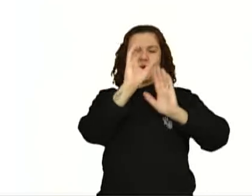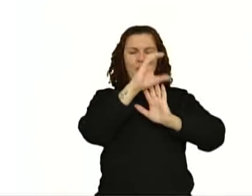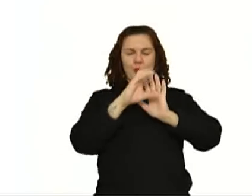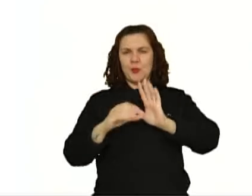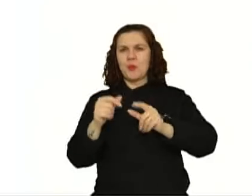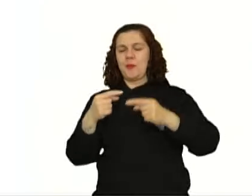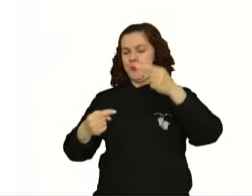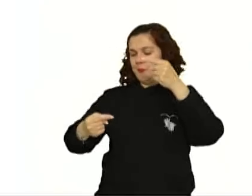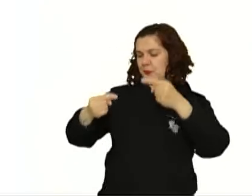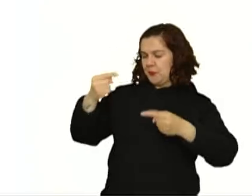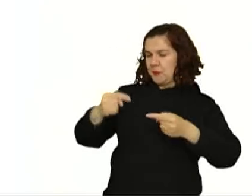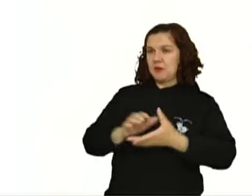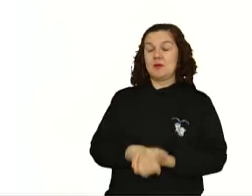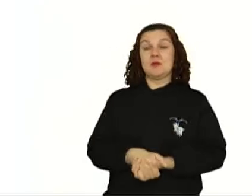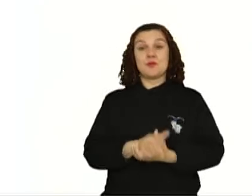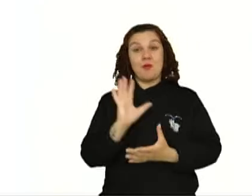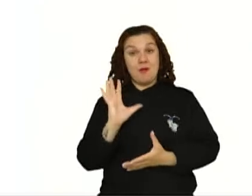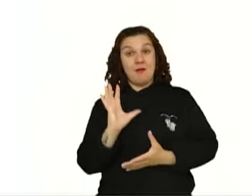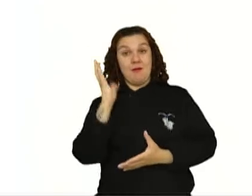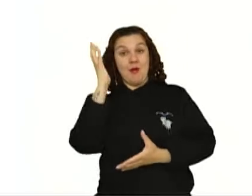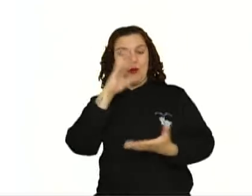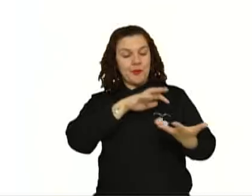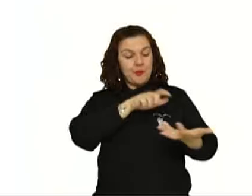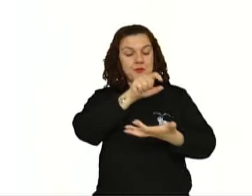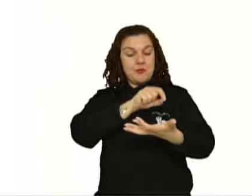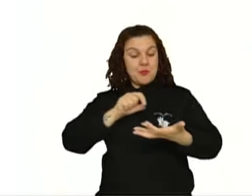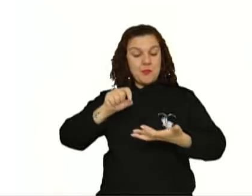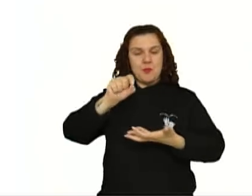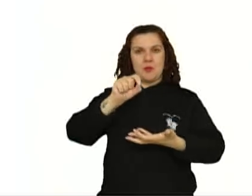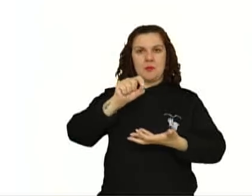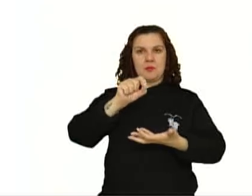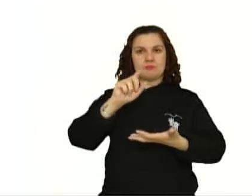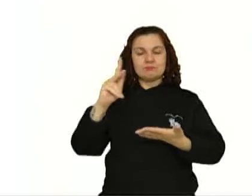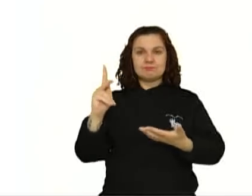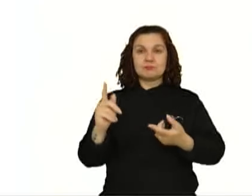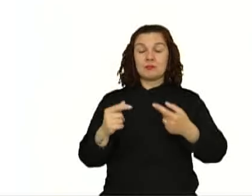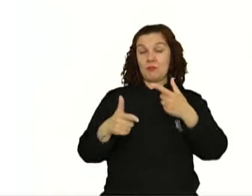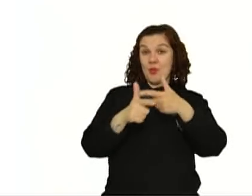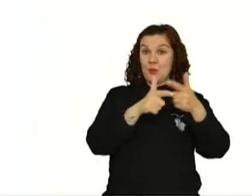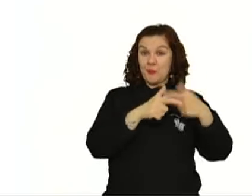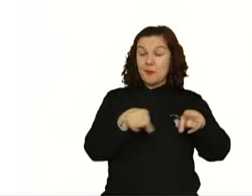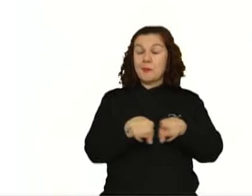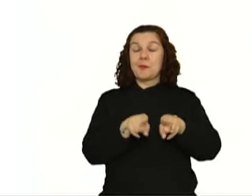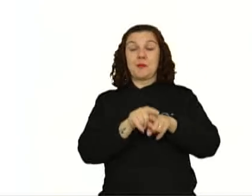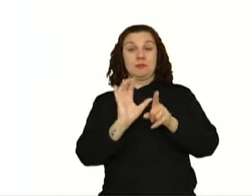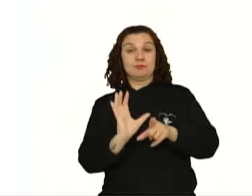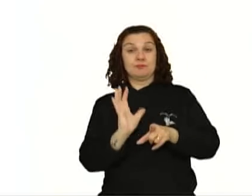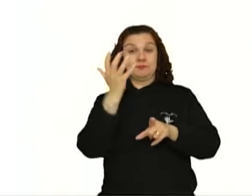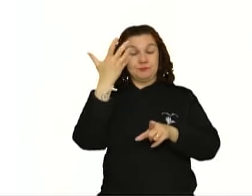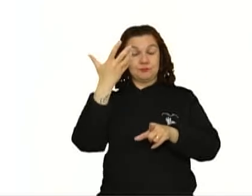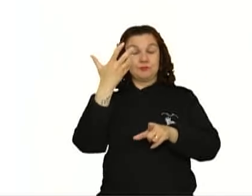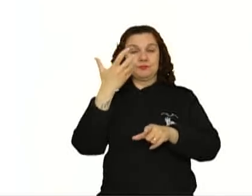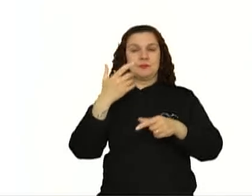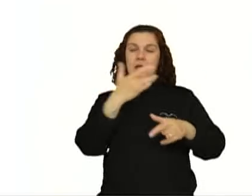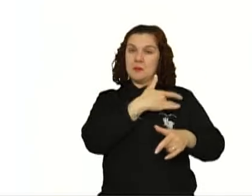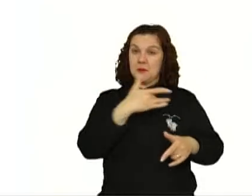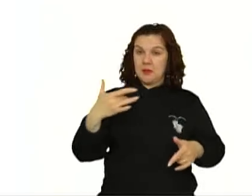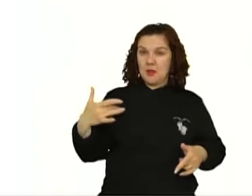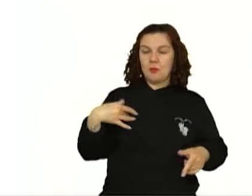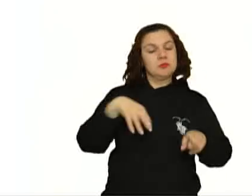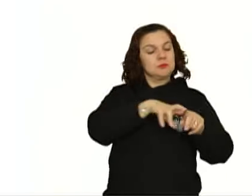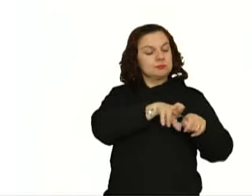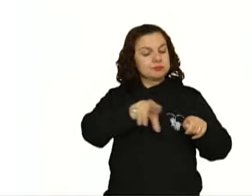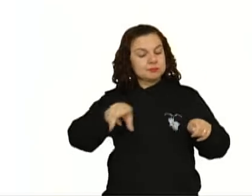como política, acontecimentos pelo mundo, questões relacionadas à saúde e muitos outros.